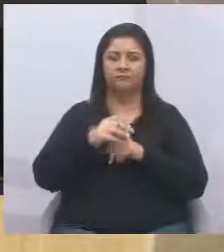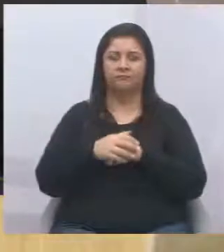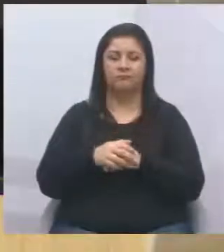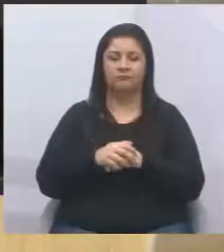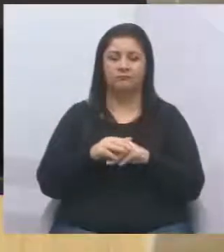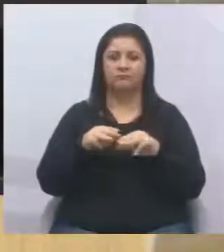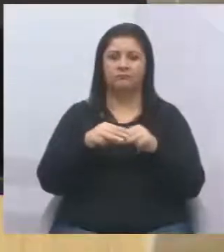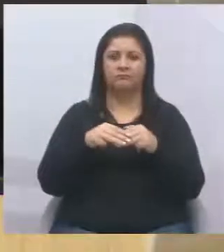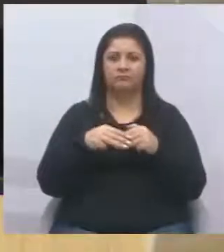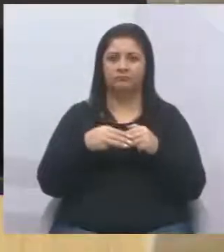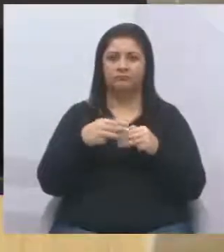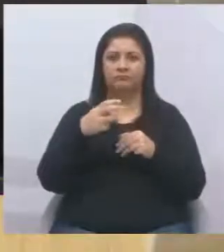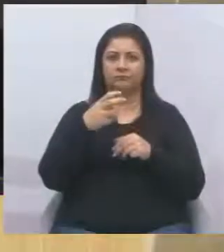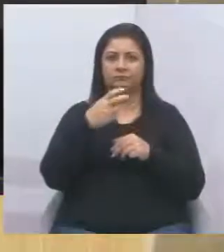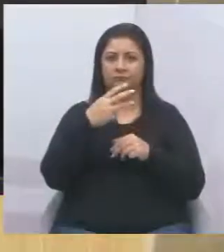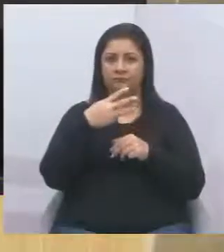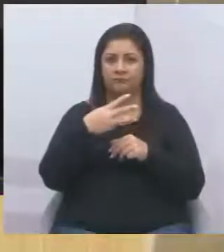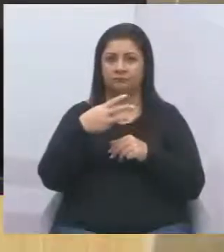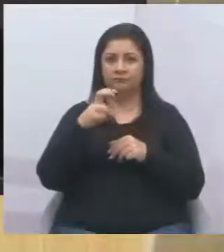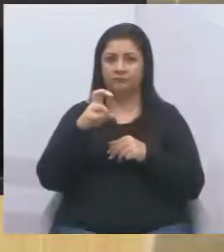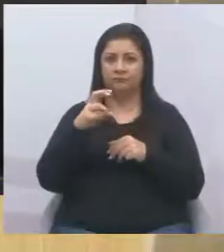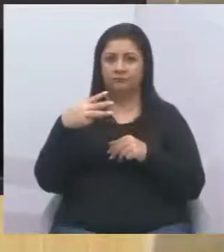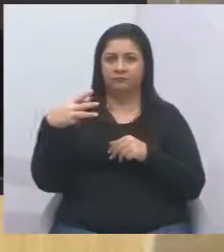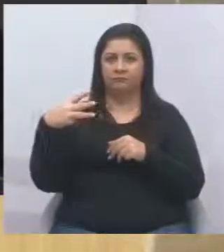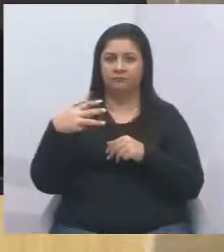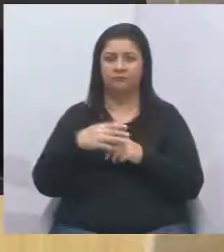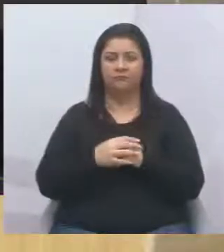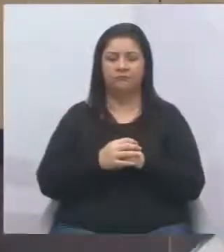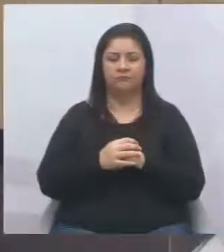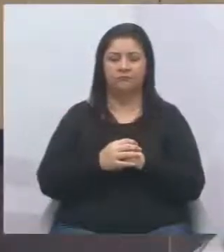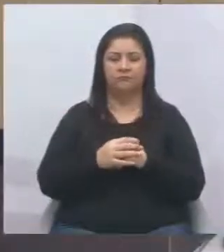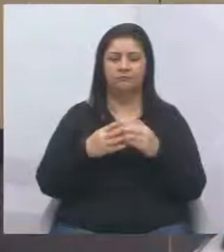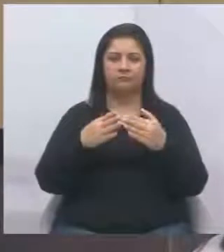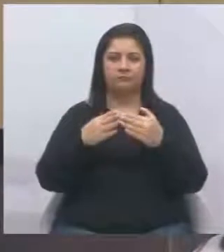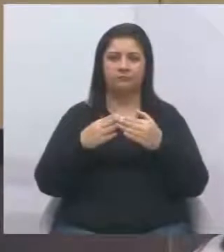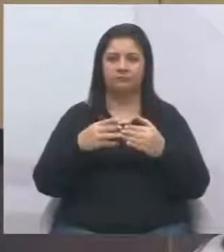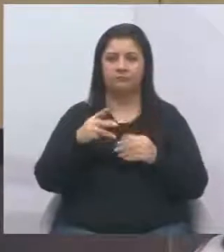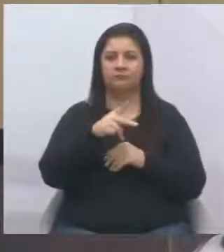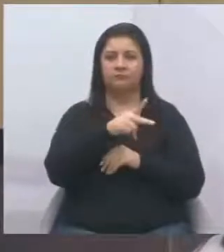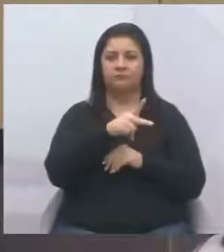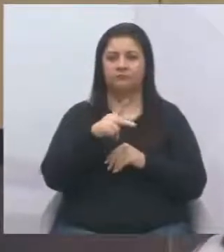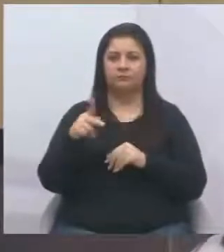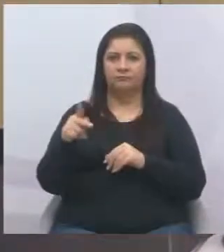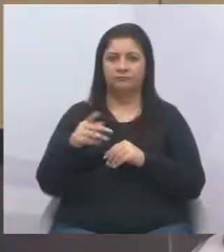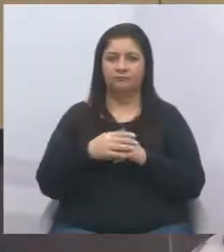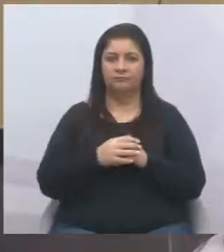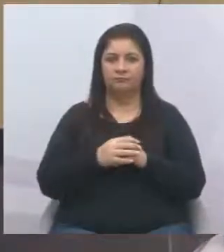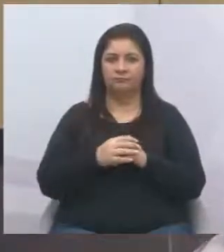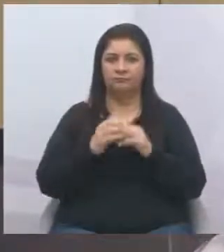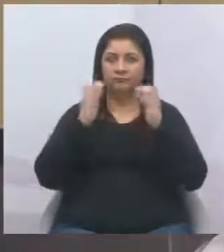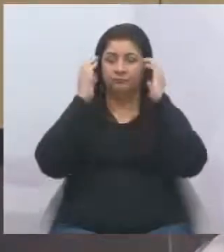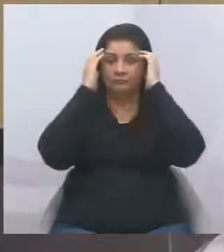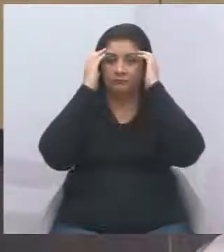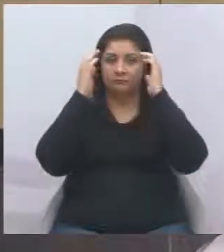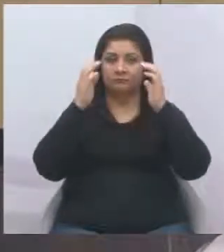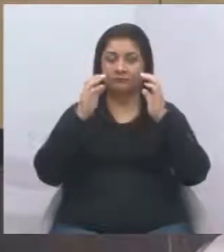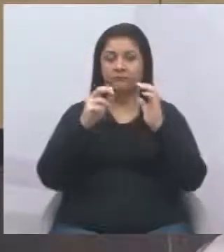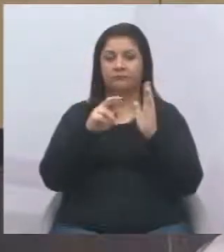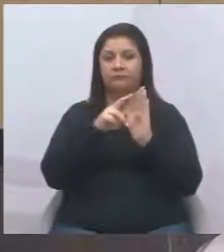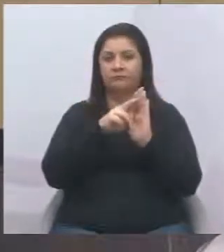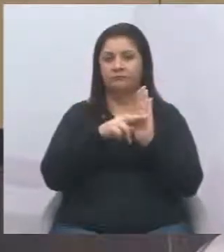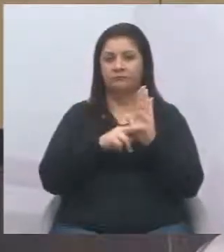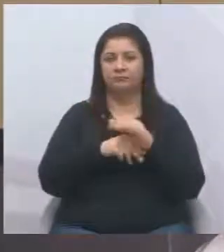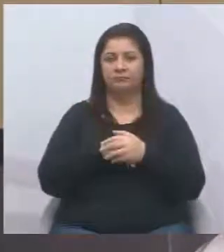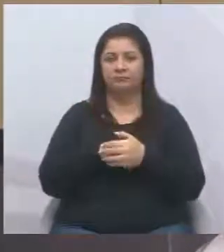Moção 353/2021. Requeremos ao excelentíssimo senhor presidente dessa casa, cumpridas as formalidades regimentais, conste na ata dos trabalhos